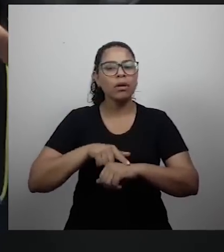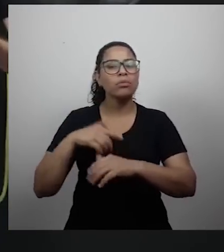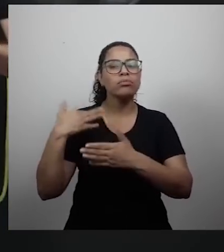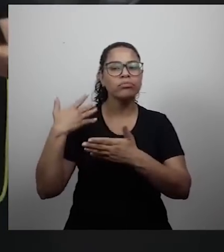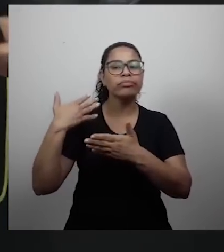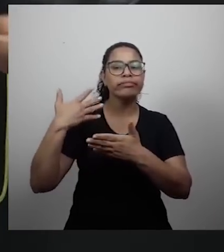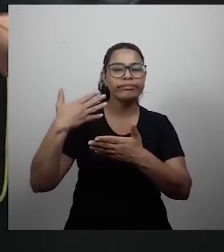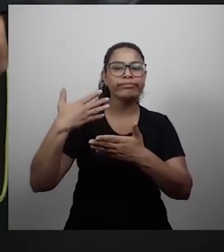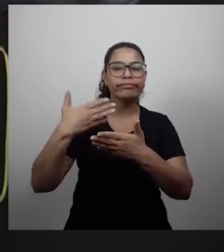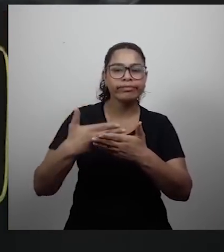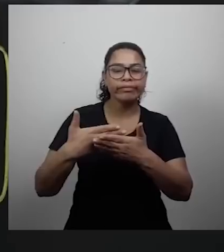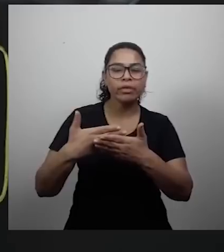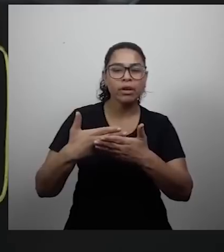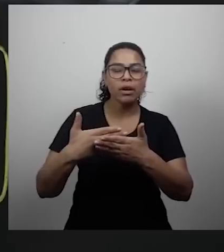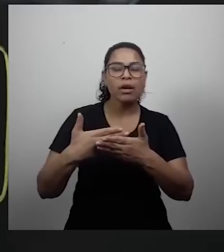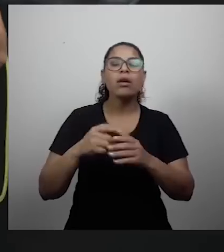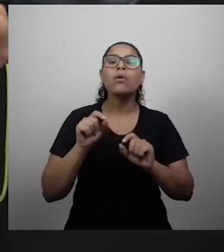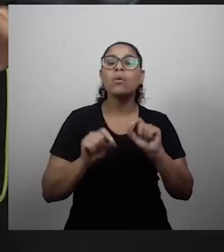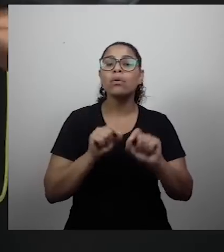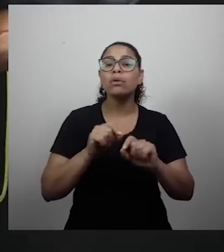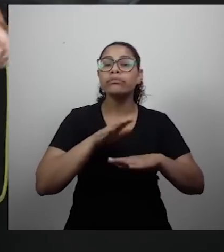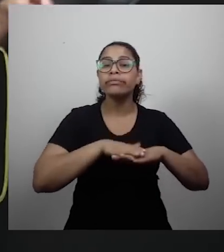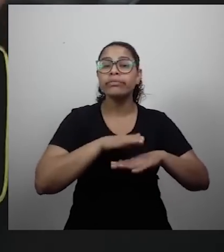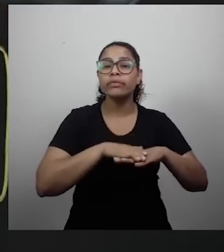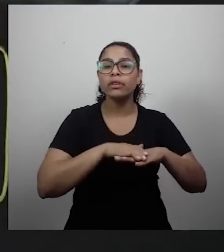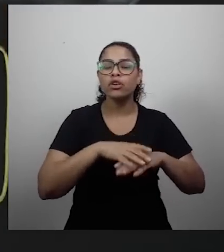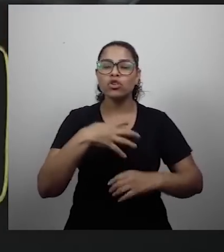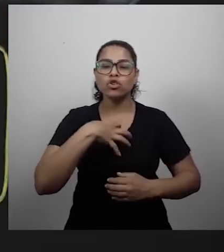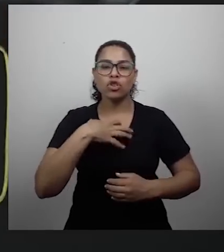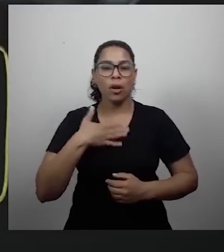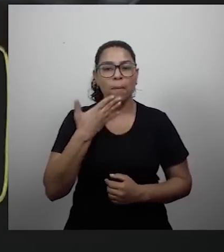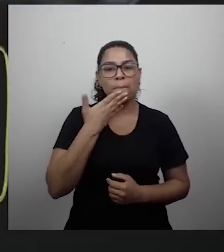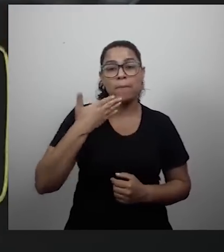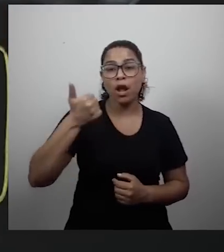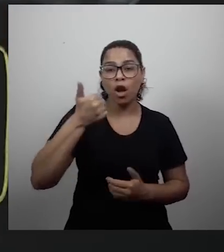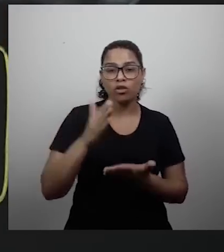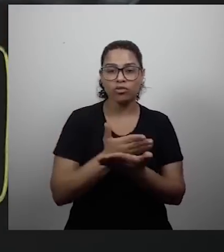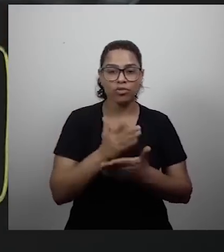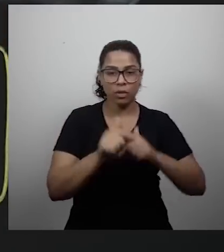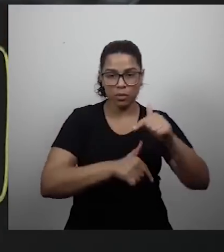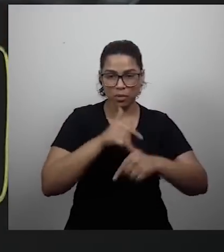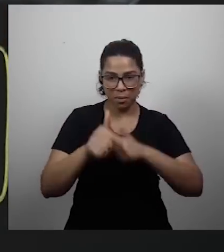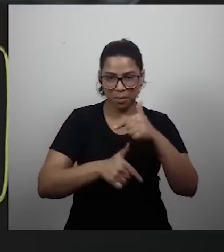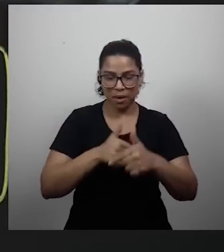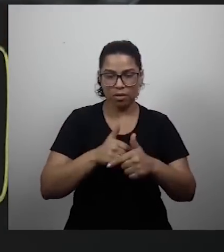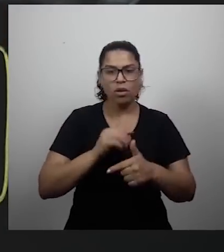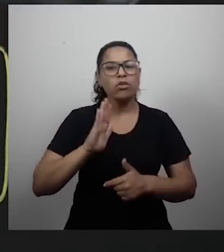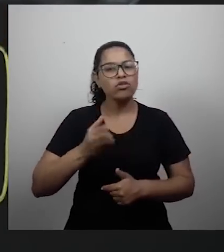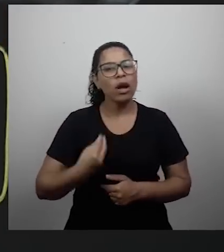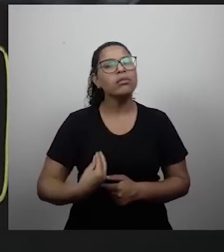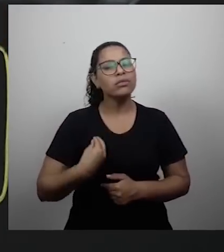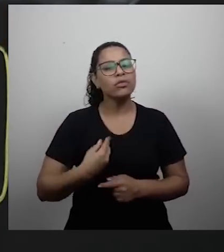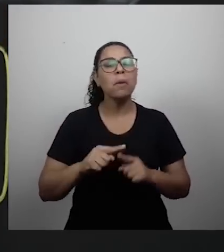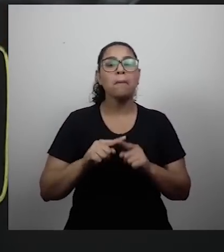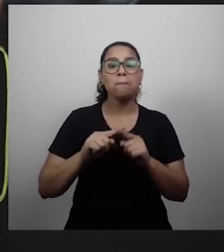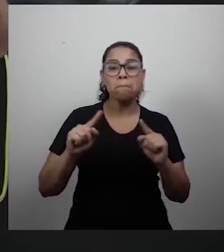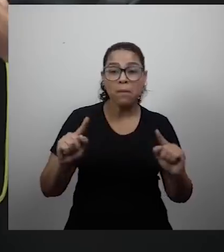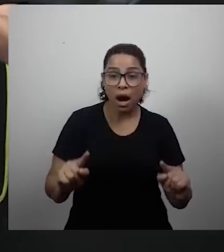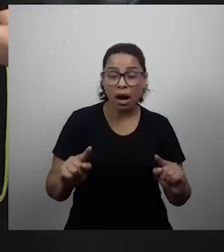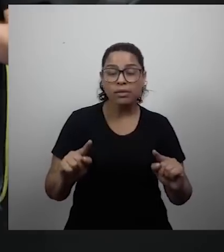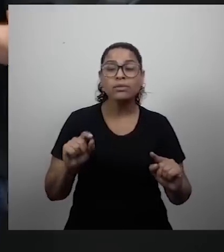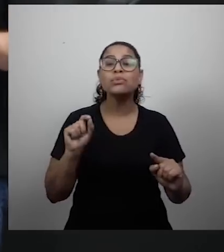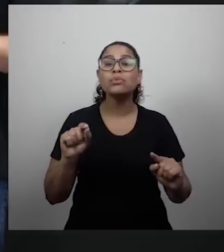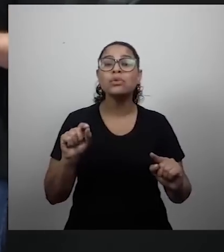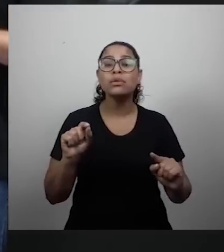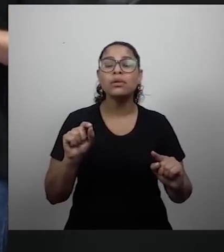foi acontecendo, desenvolveu formas mais sofisticadas de divisão do trabalho, que até já existia na manufatura.